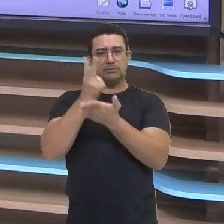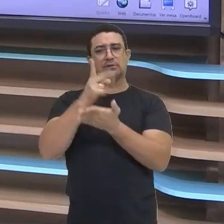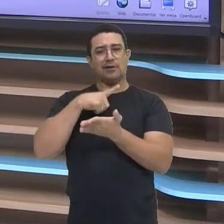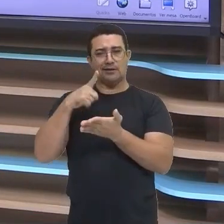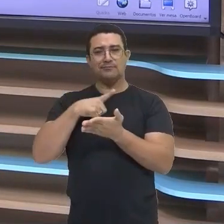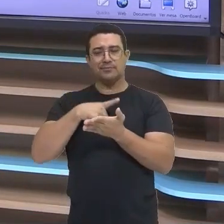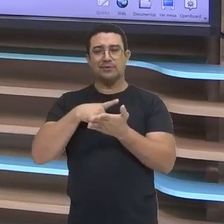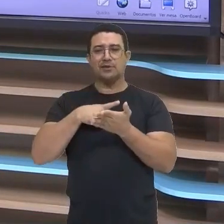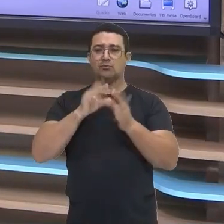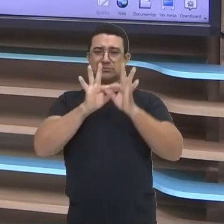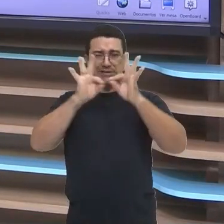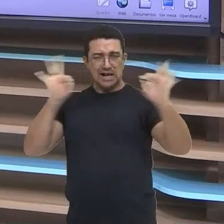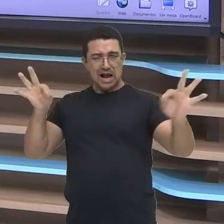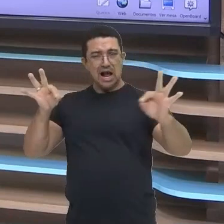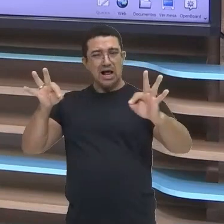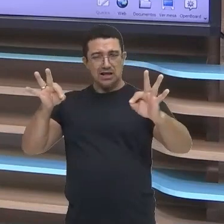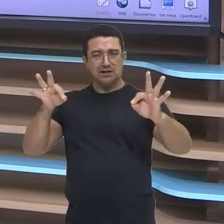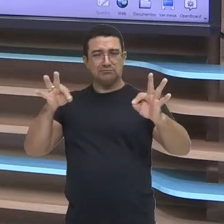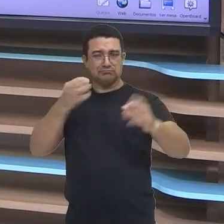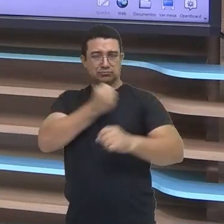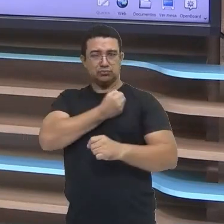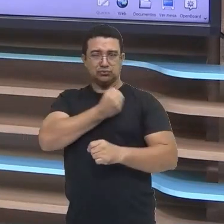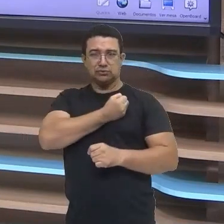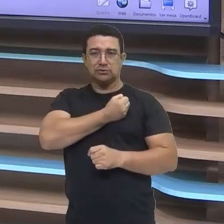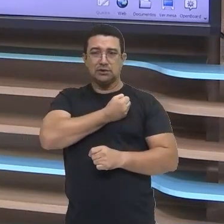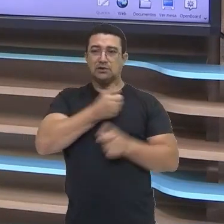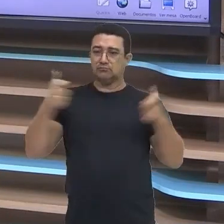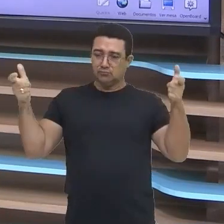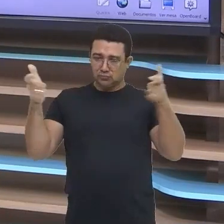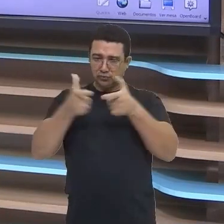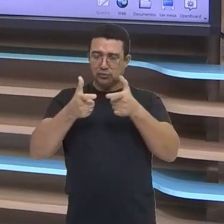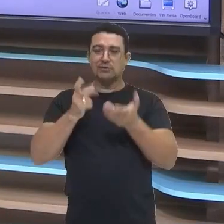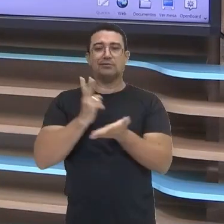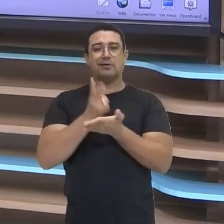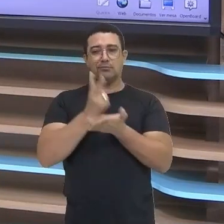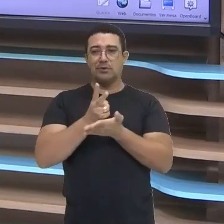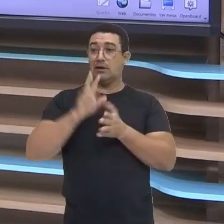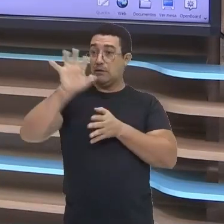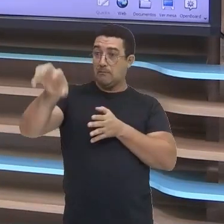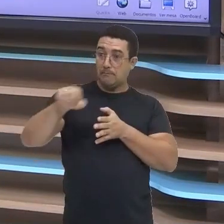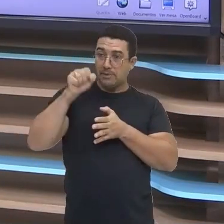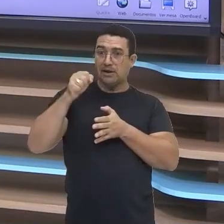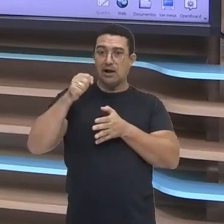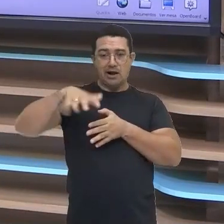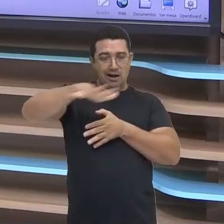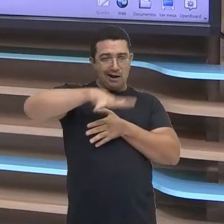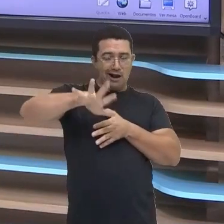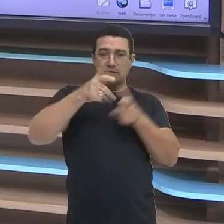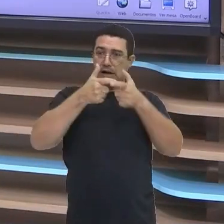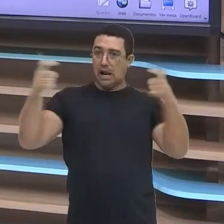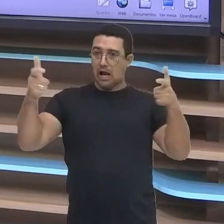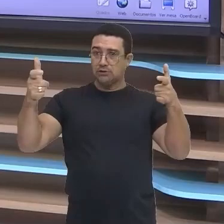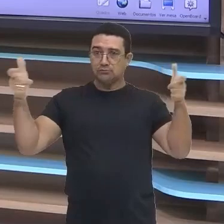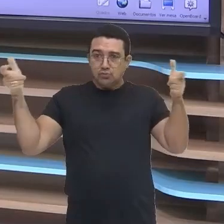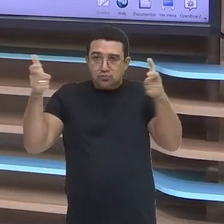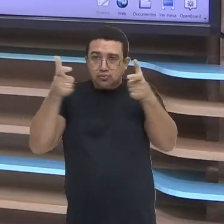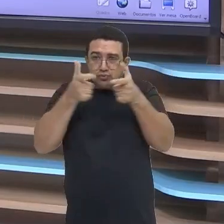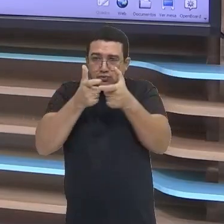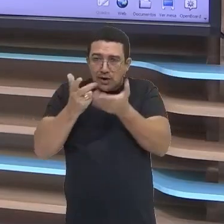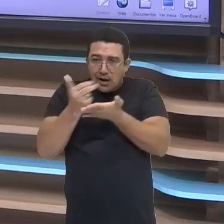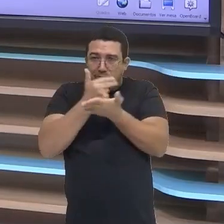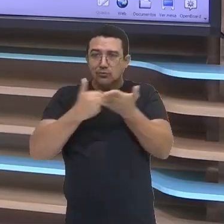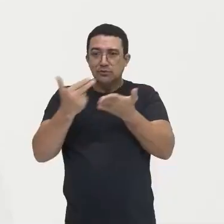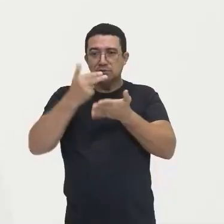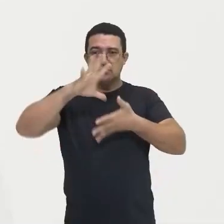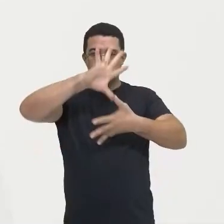redução, tá certo? Na escala cartográfica. Sempre a gente vai pegar uma área grande e tentar encaixá-la dentro de um mapa. Tudo bem?